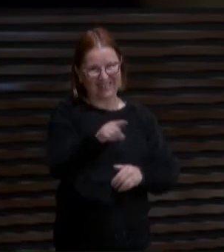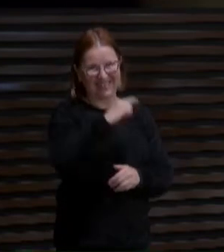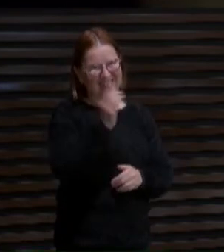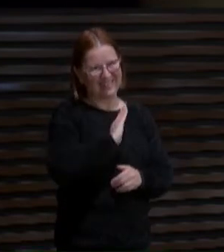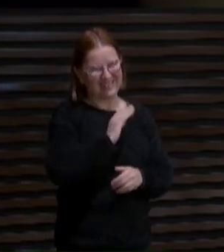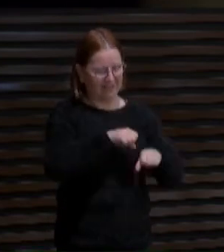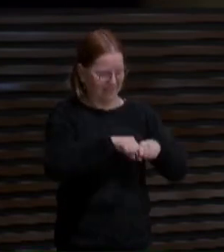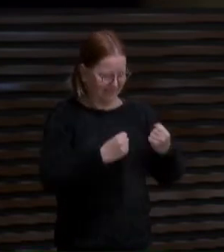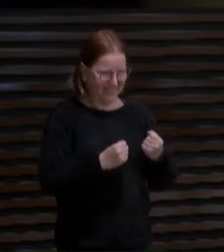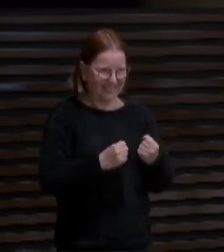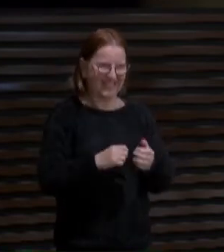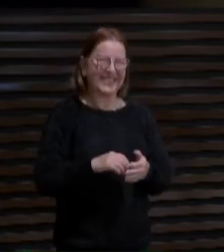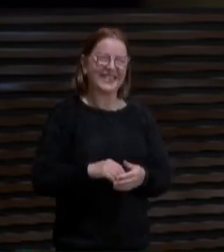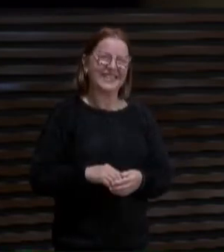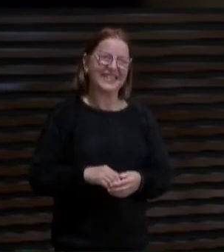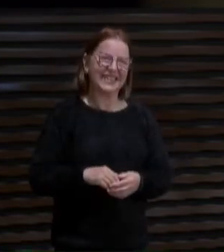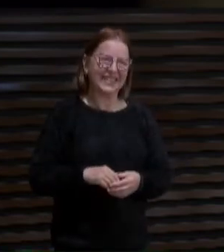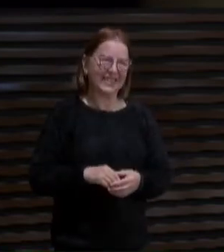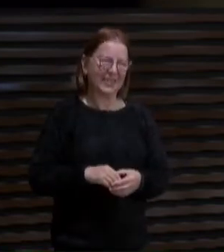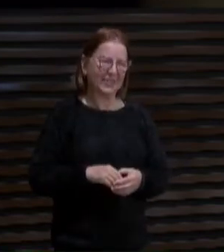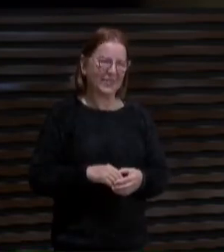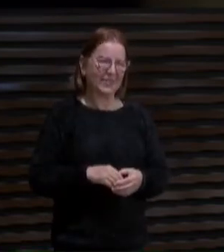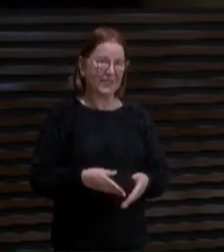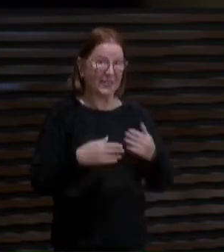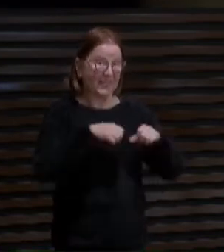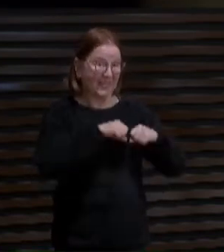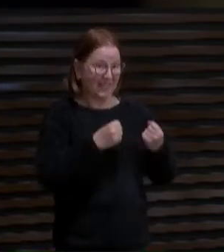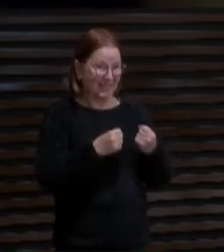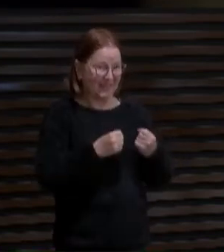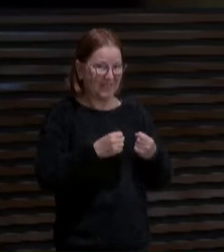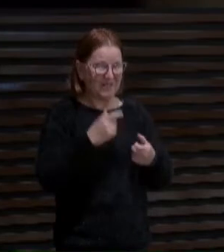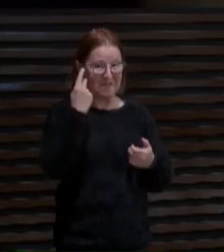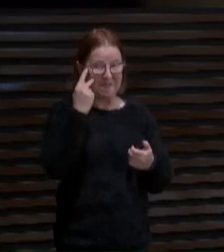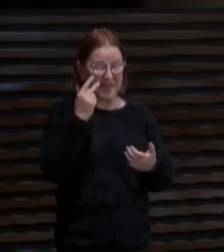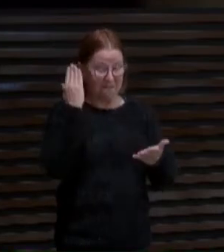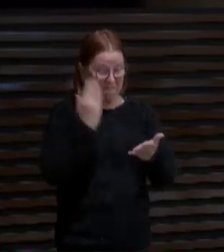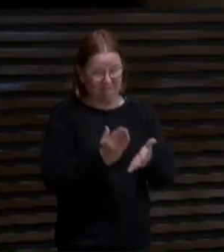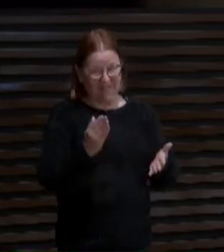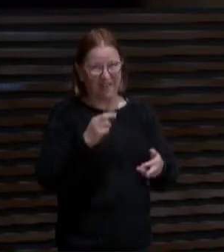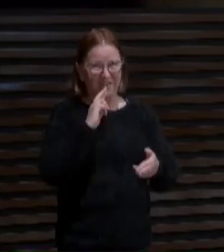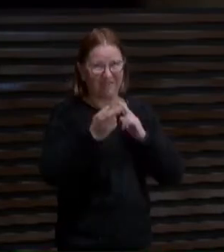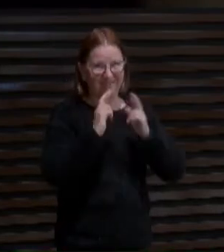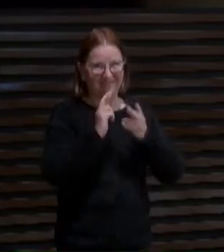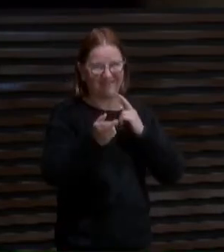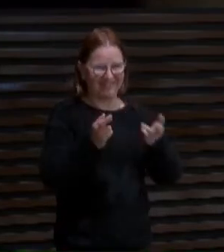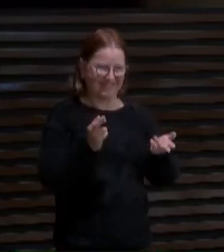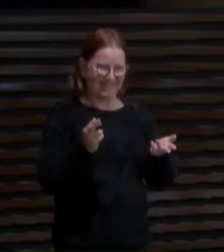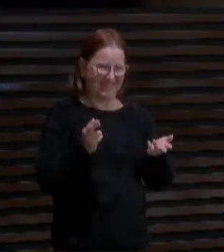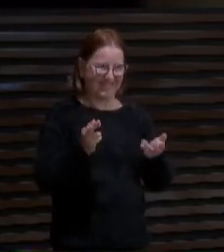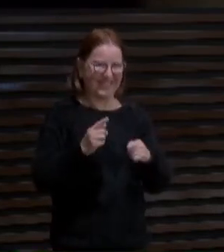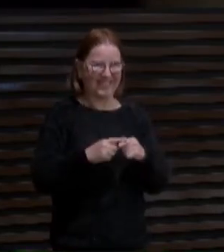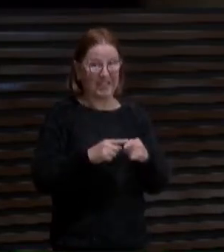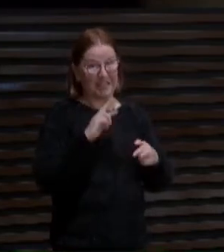nos levar esse esse quebrantamento para a gente parar de ficar com cheio de mimimi porque esses